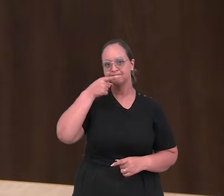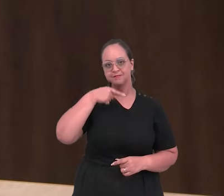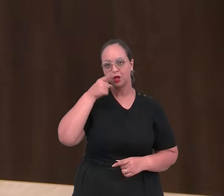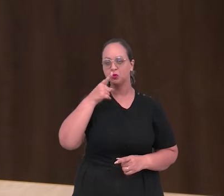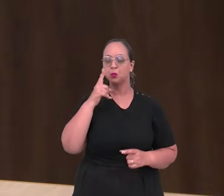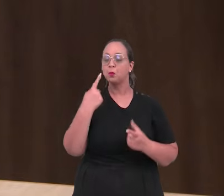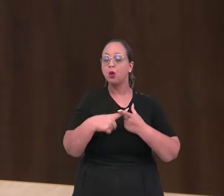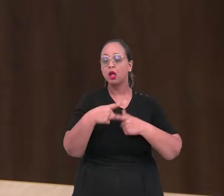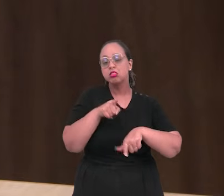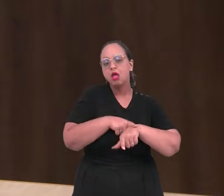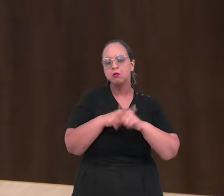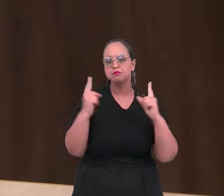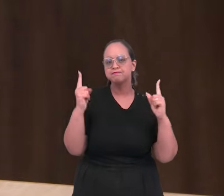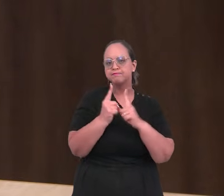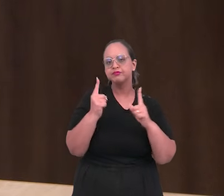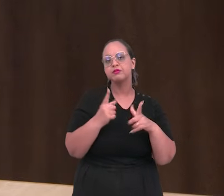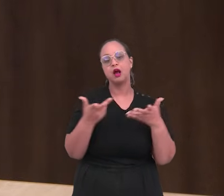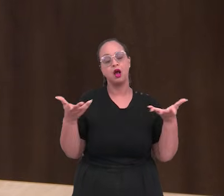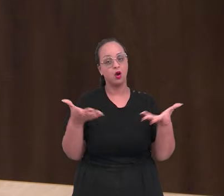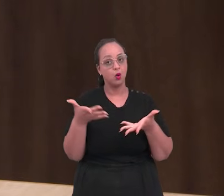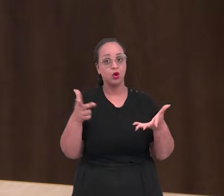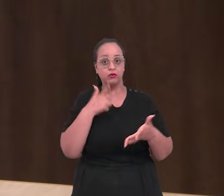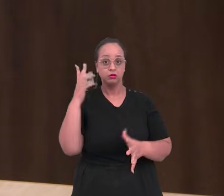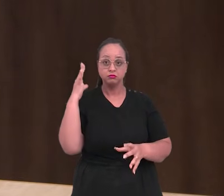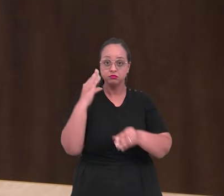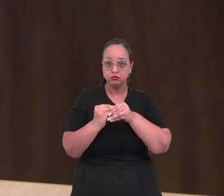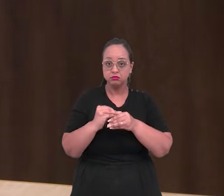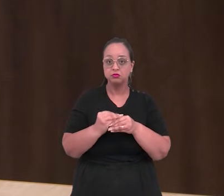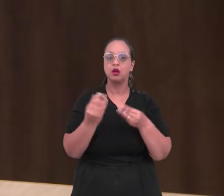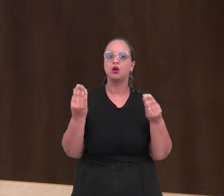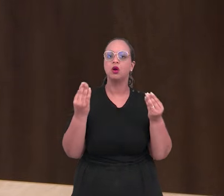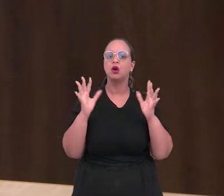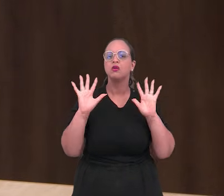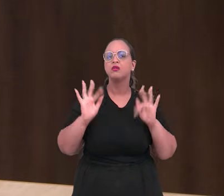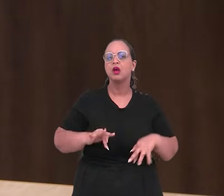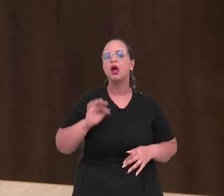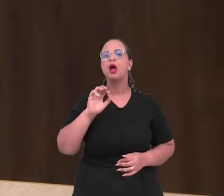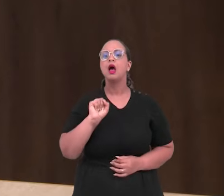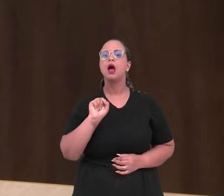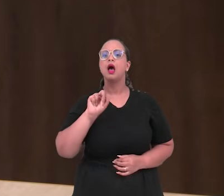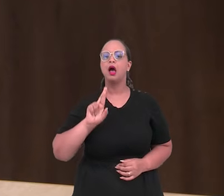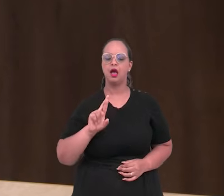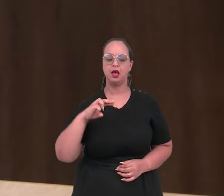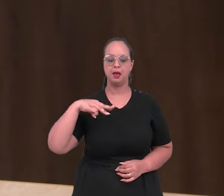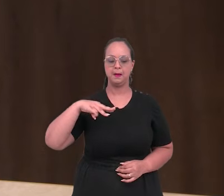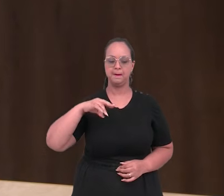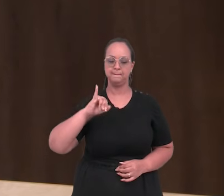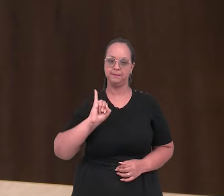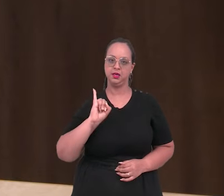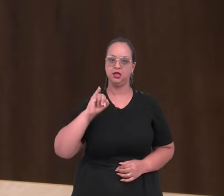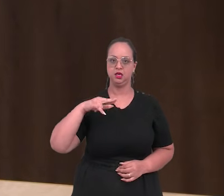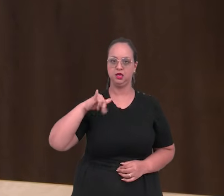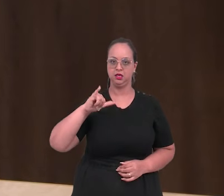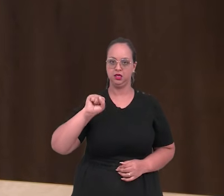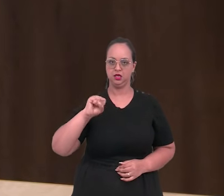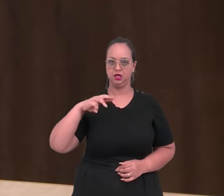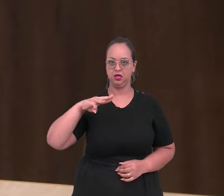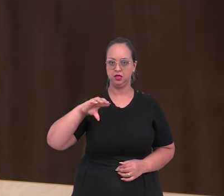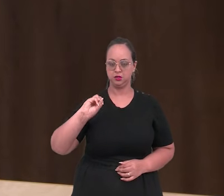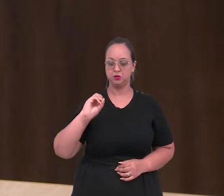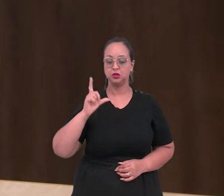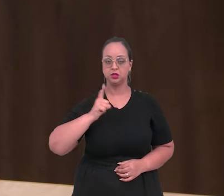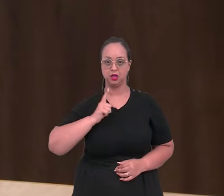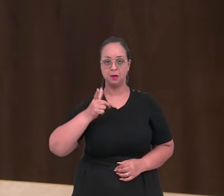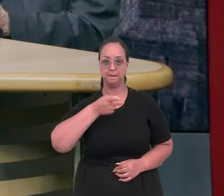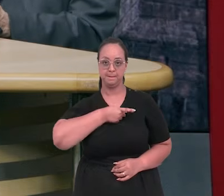foi possível falar. Nós vamos separar uns minutinhos para falar sobre o arminismo. Estão aqui conosco o